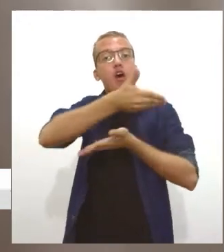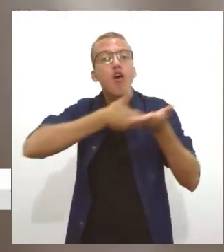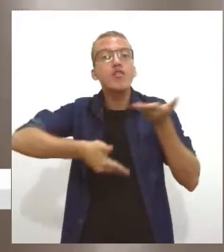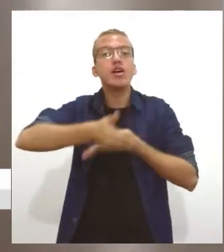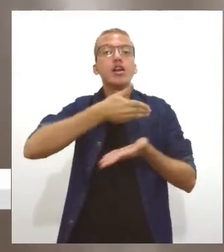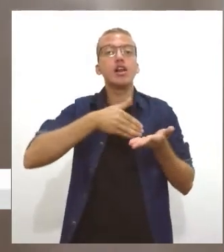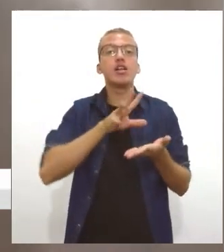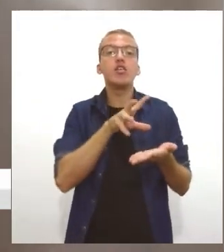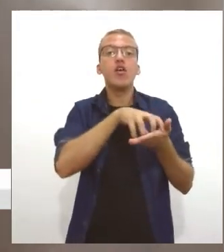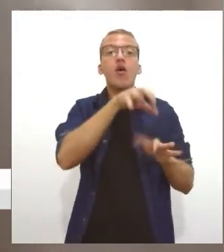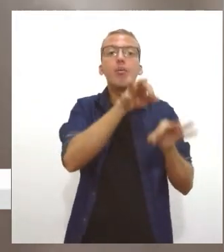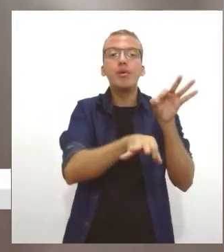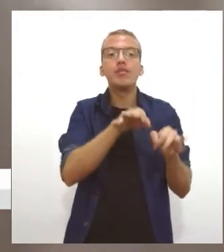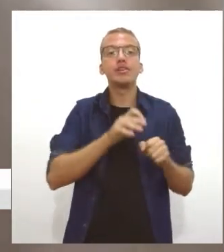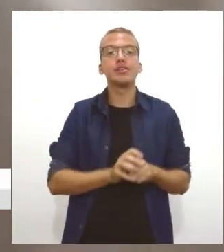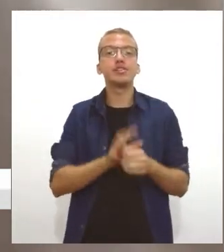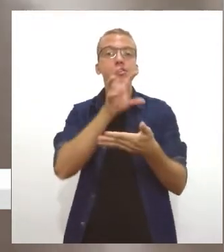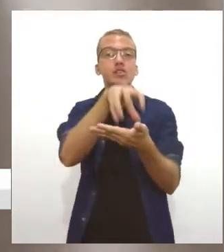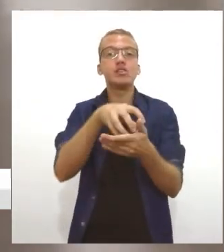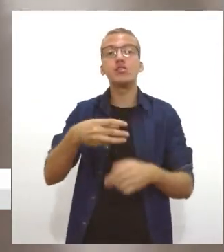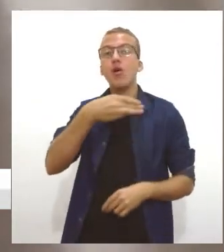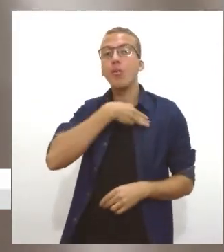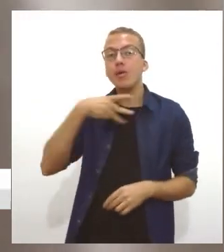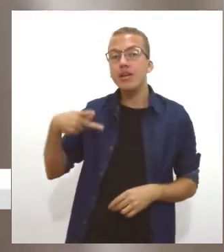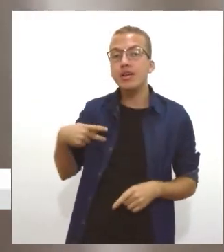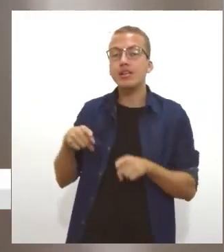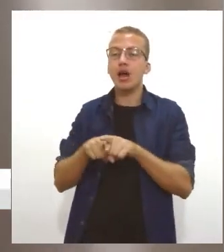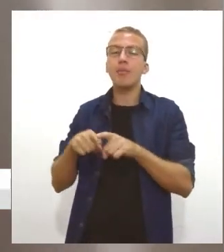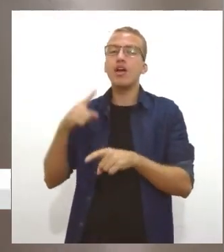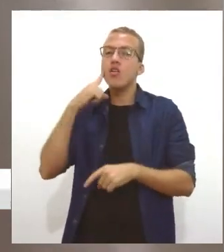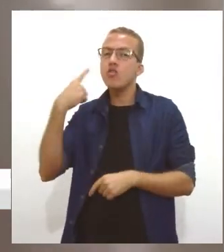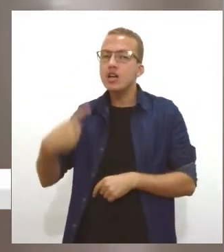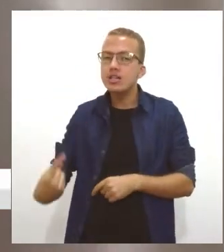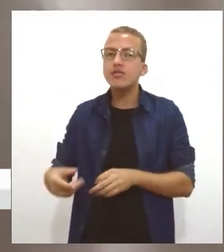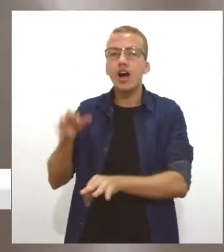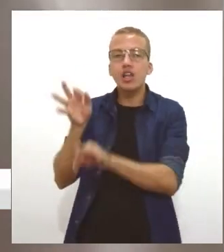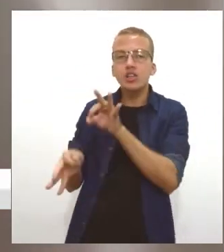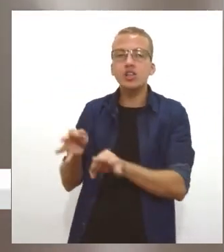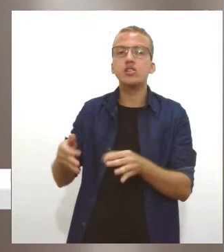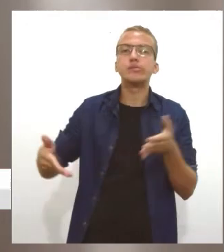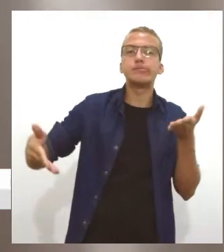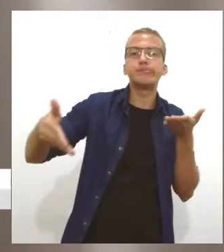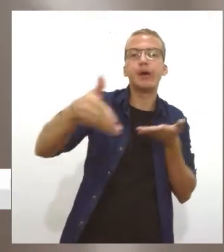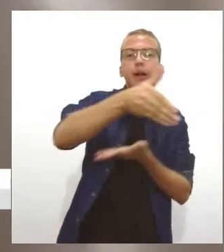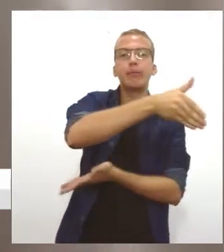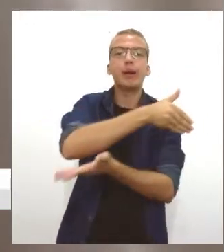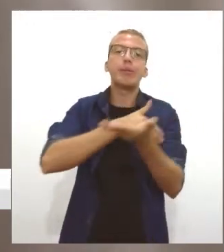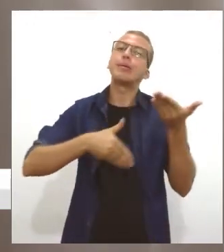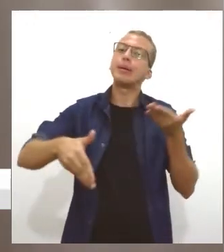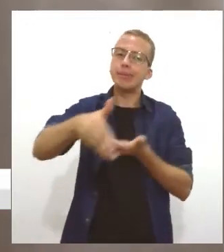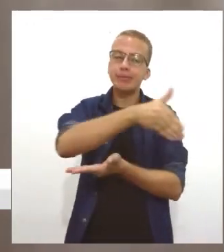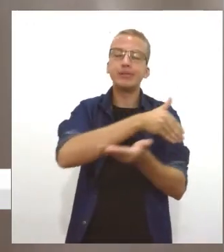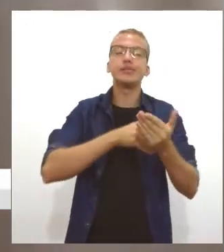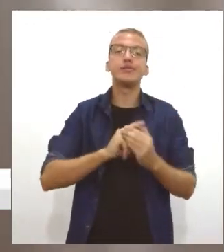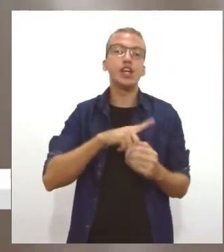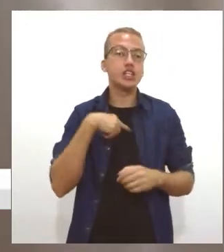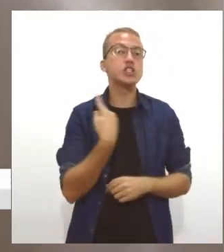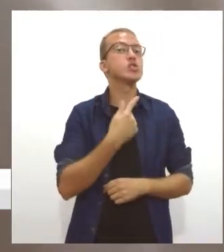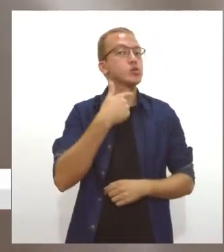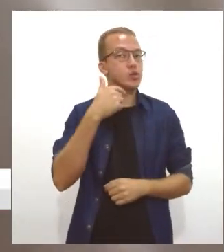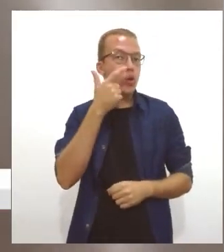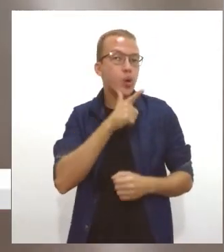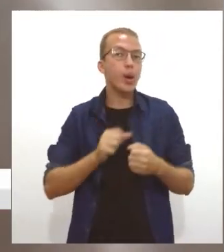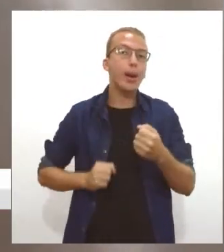Ministério Público, com também os advogados dativos, para que essas demandas passem a chegar mais. Sim. Porque nós temos que